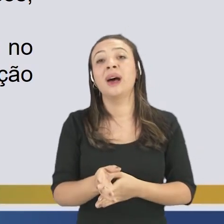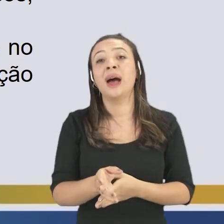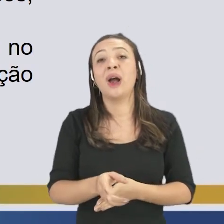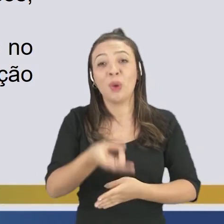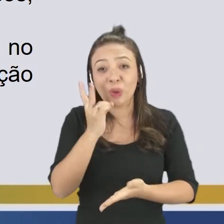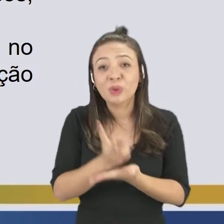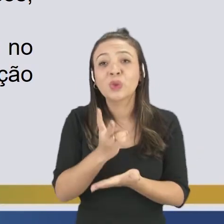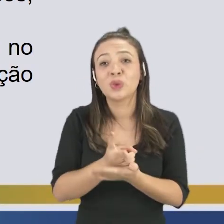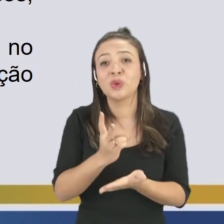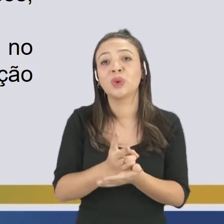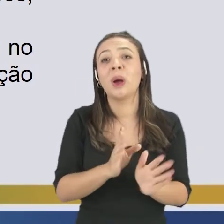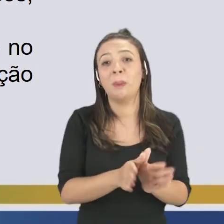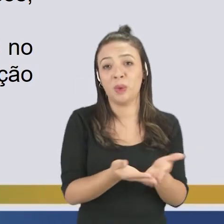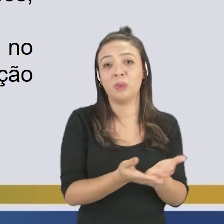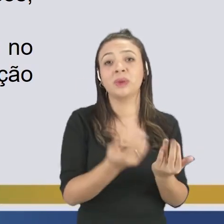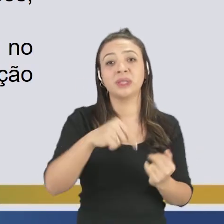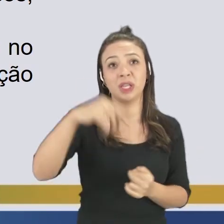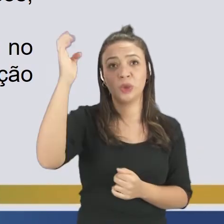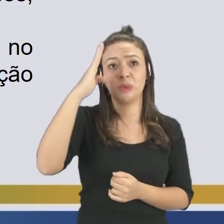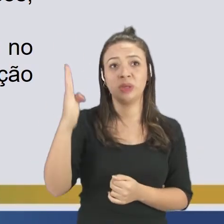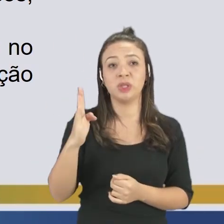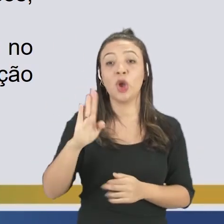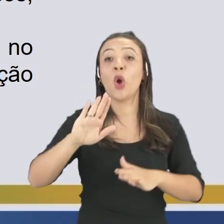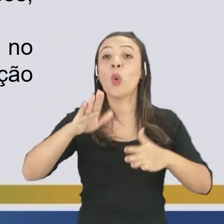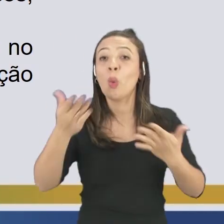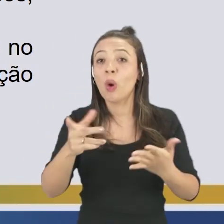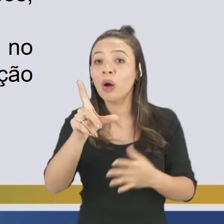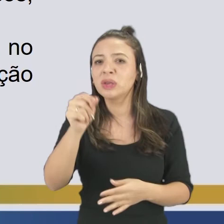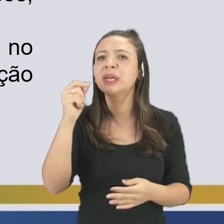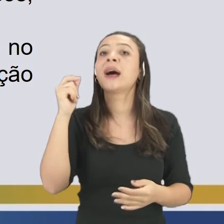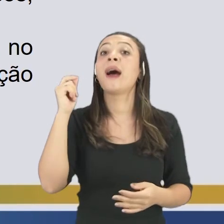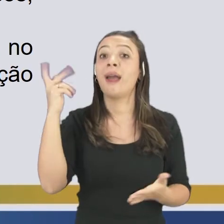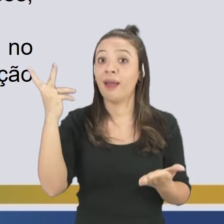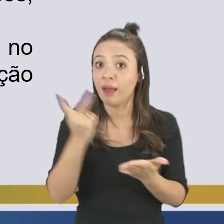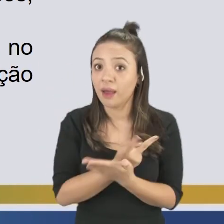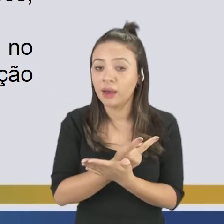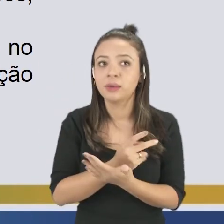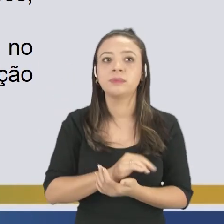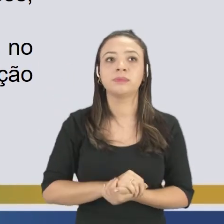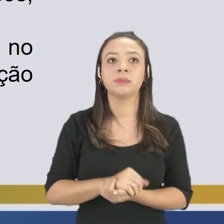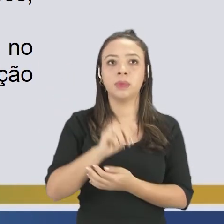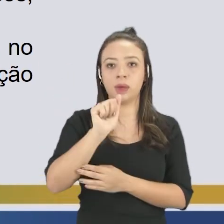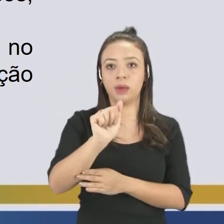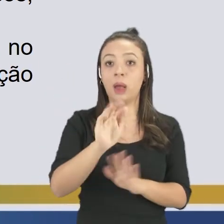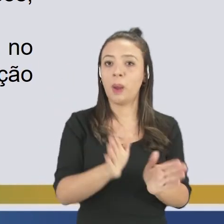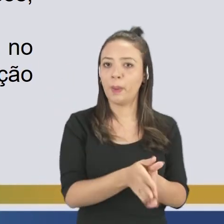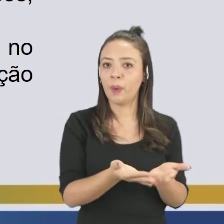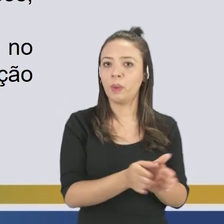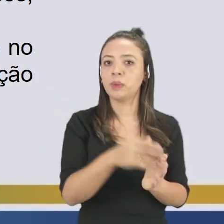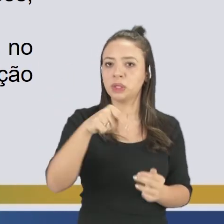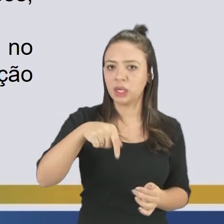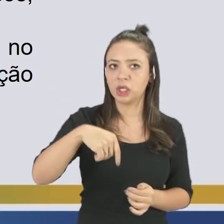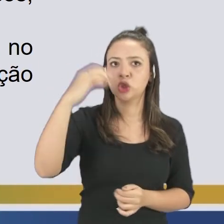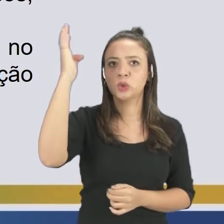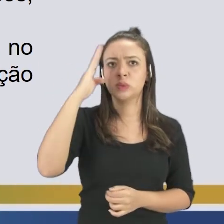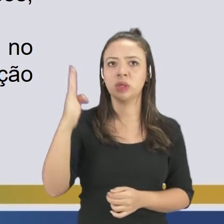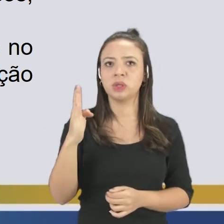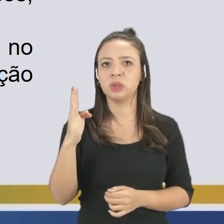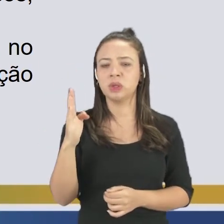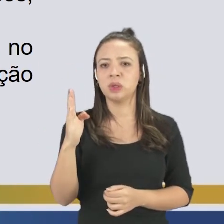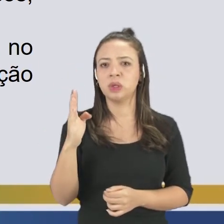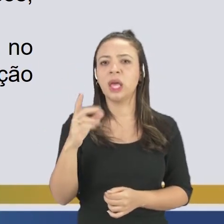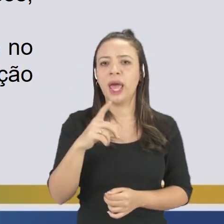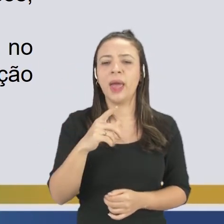Brasil, assinale a alternativa incorreta. Letra A. A pobreza no Brasil não é causada por um